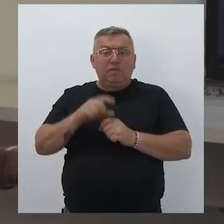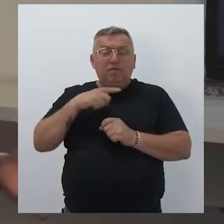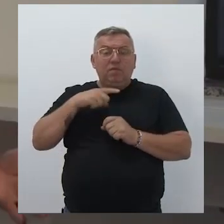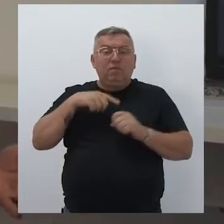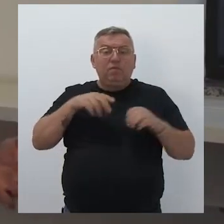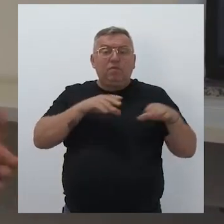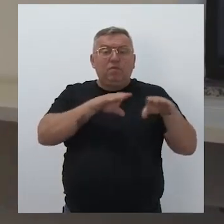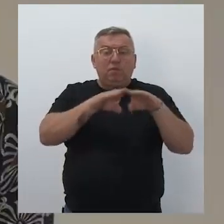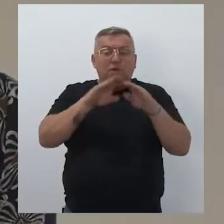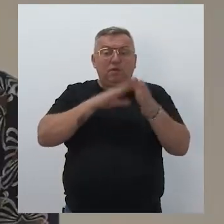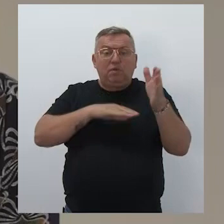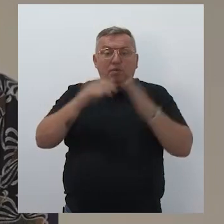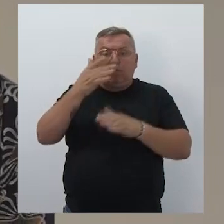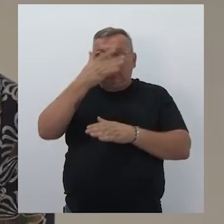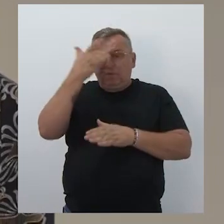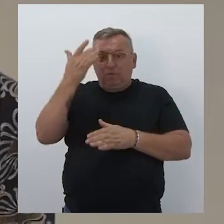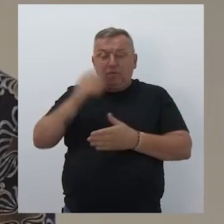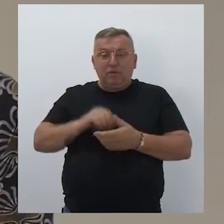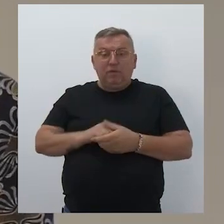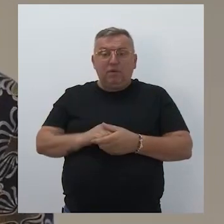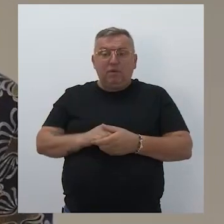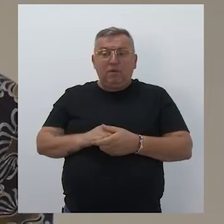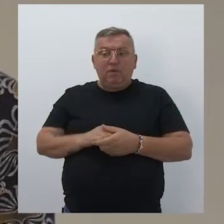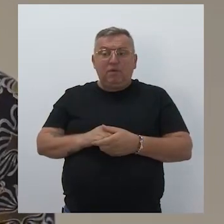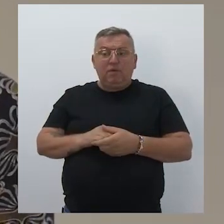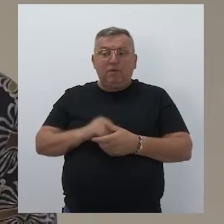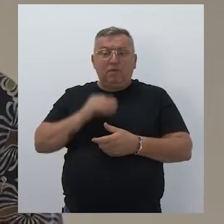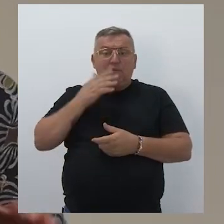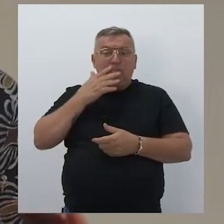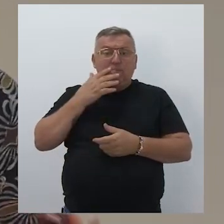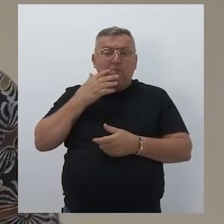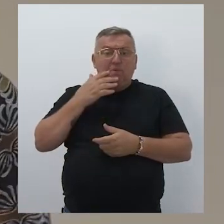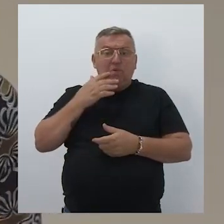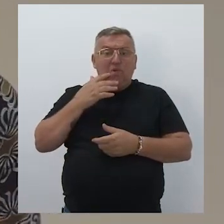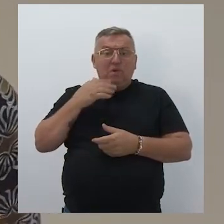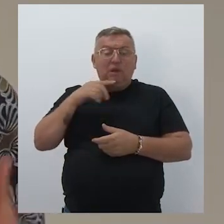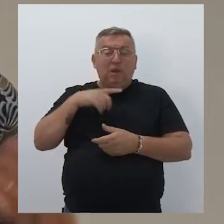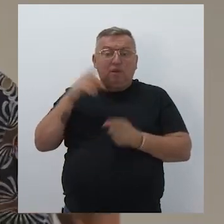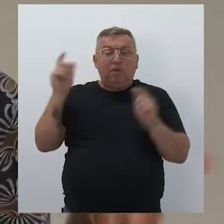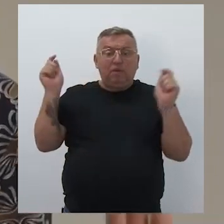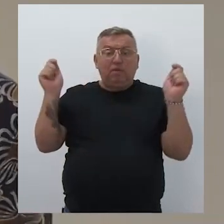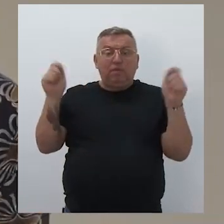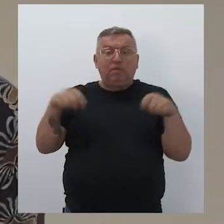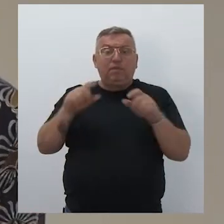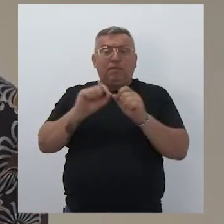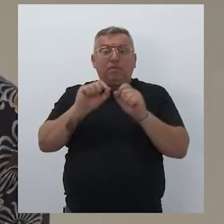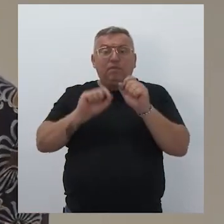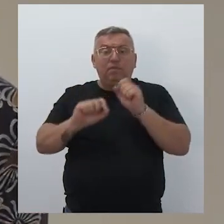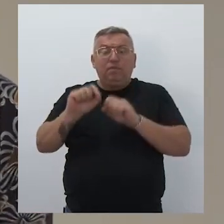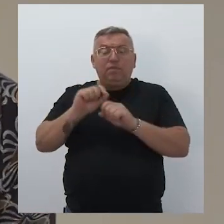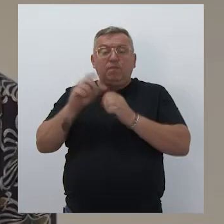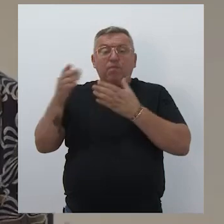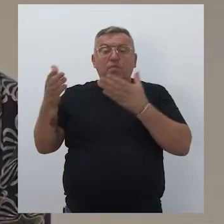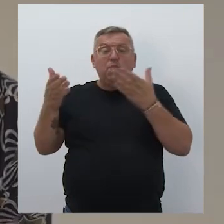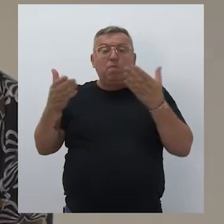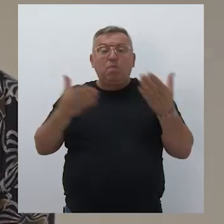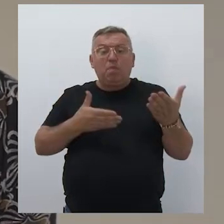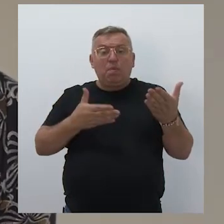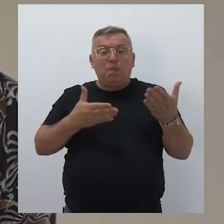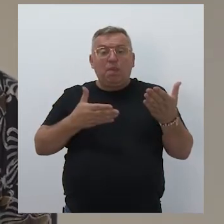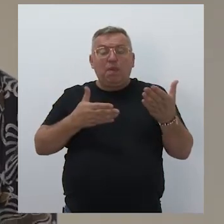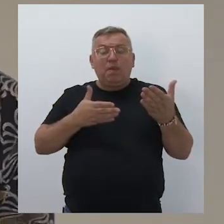padrão para todo mundo, né? Então, são essas competências fazem um convite